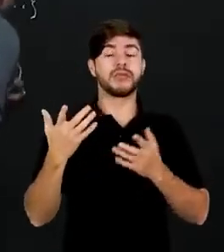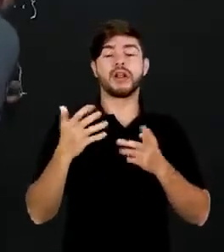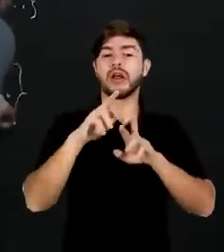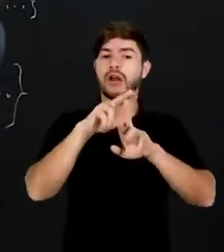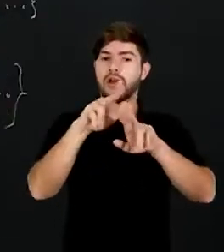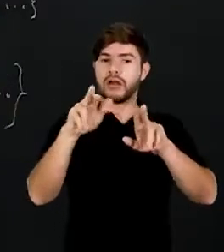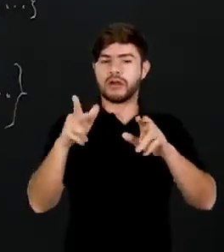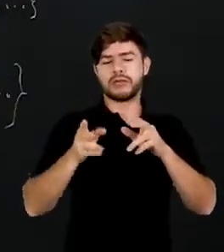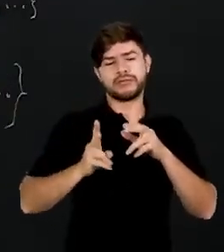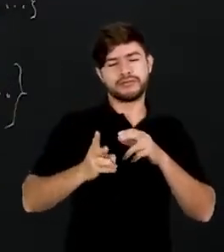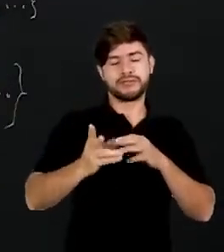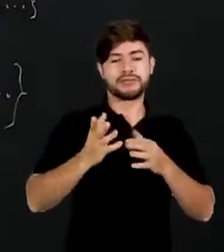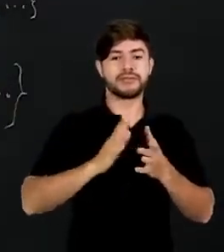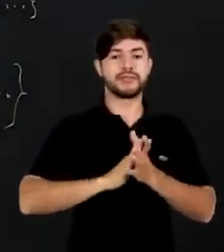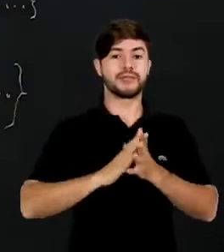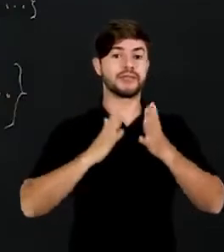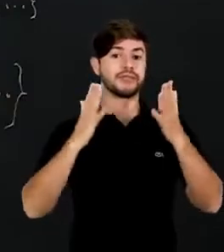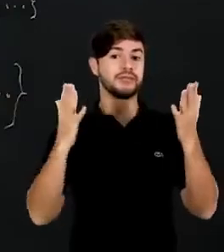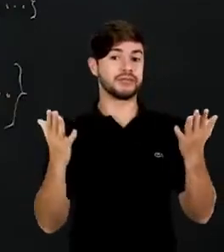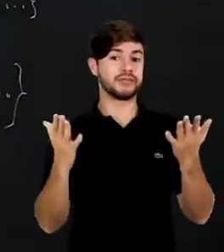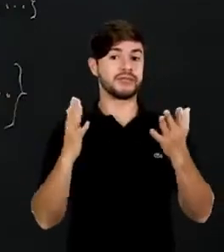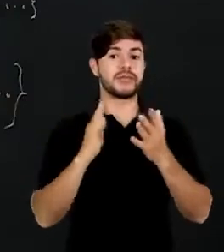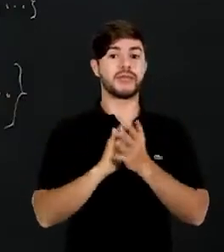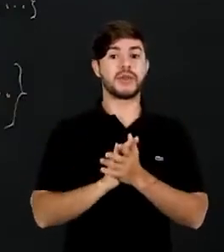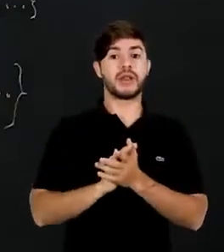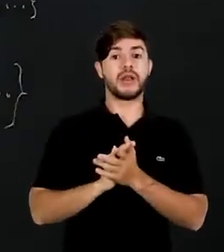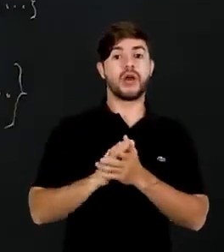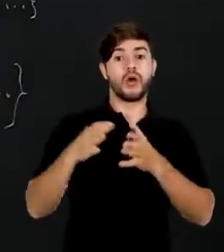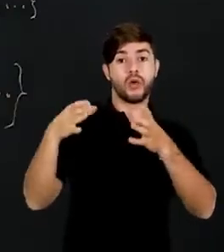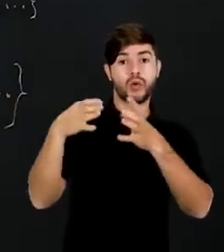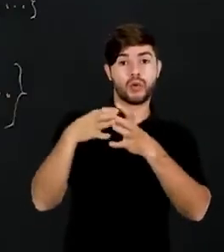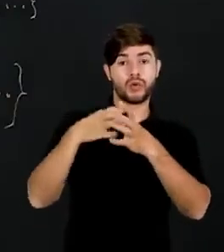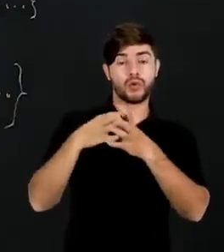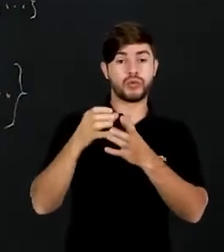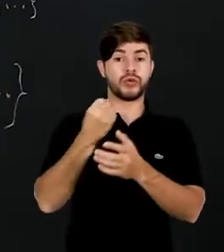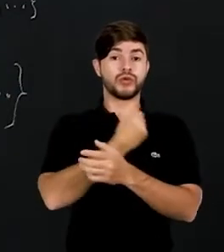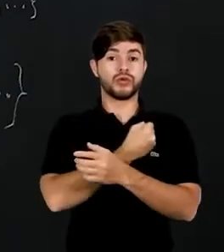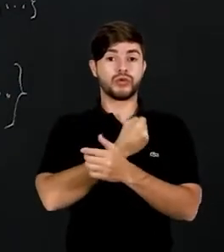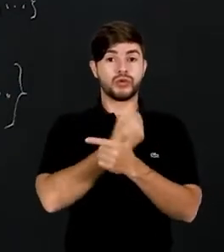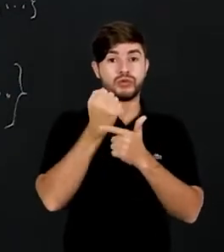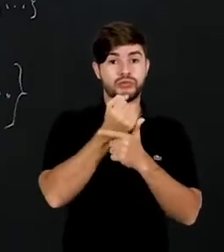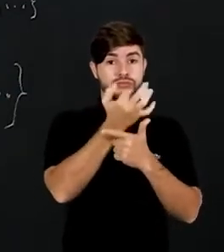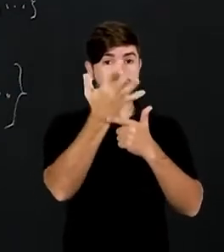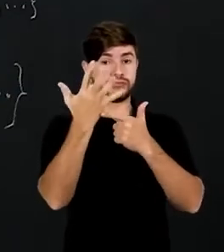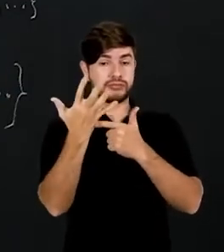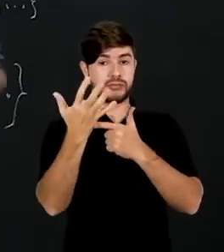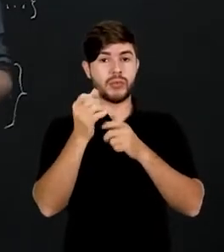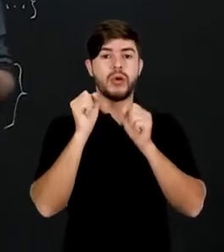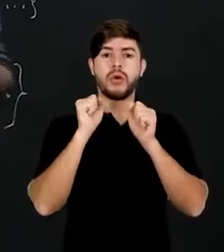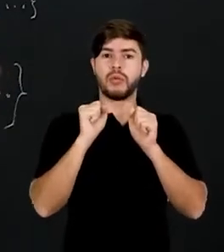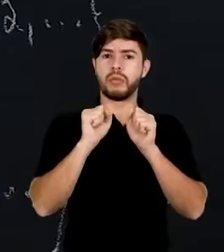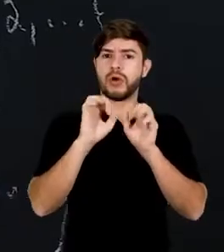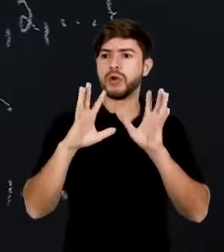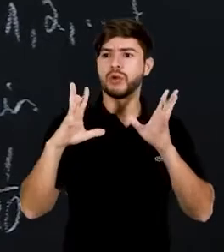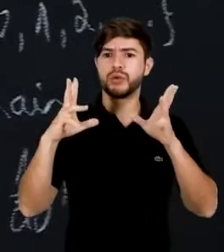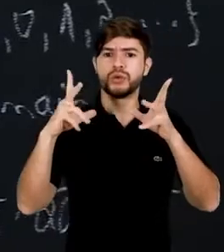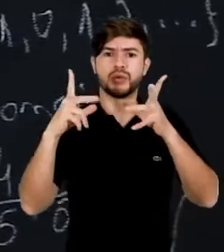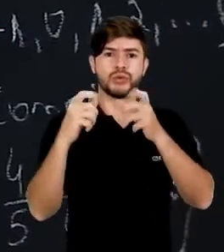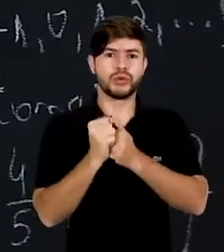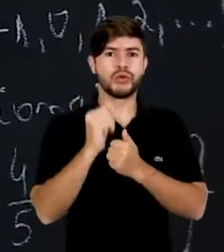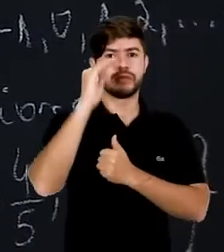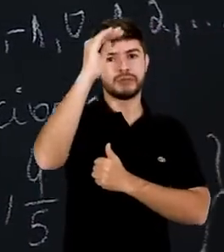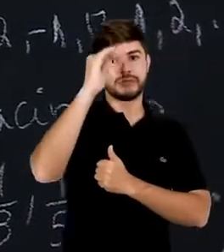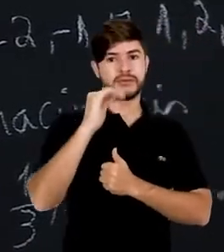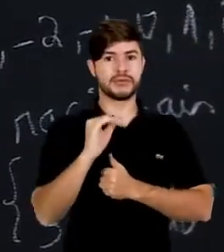assim segue. Então, quer dizer que esse conjunto dos racionais, ele envolve qualquer fração que você